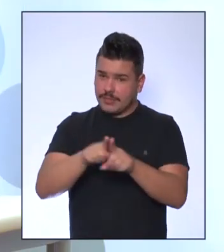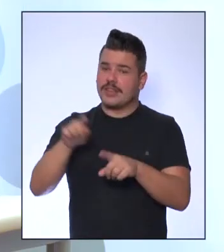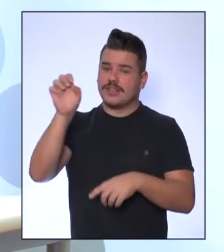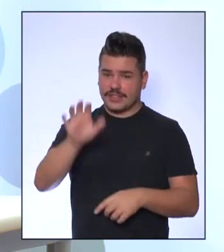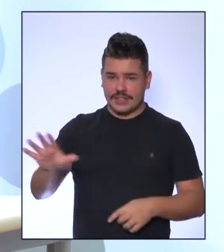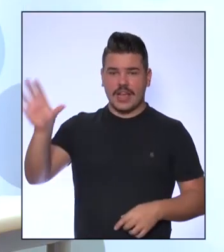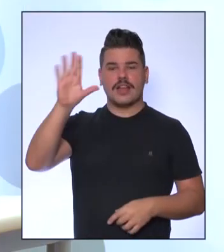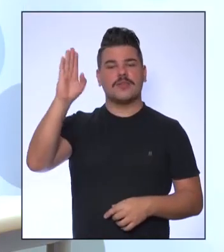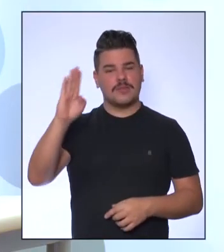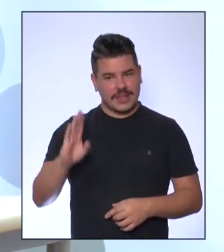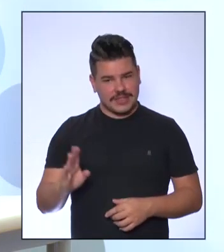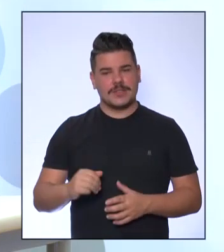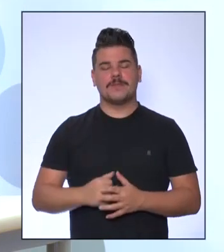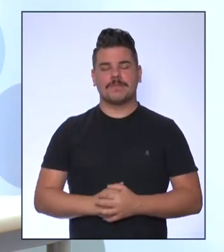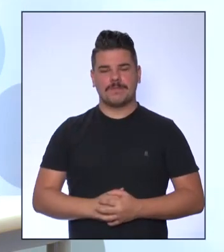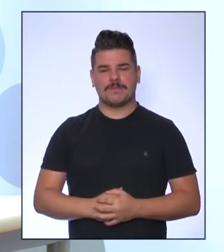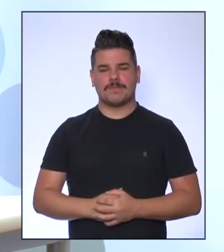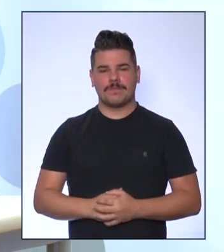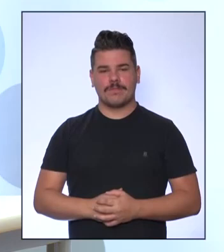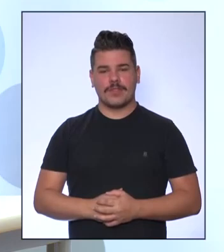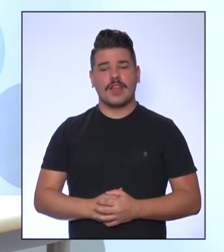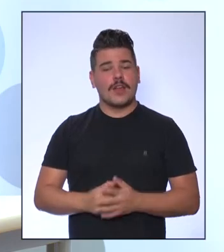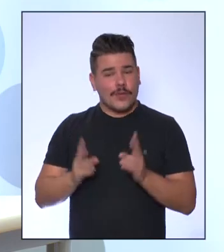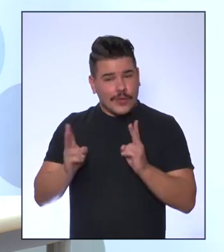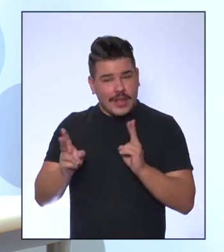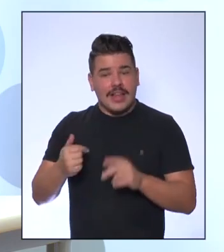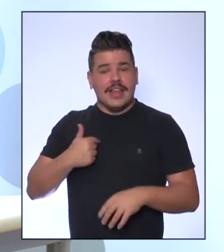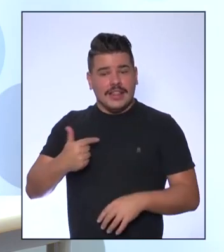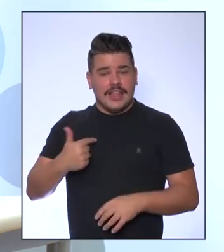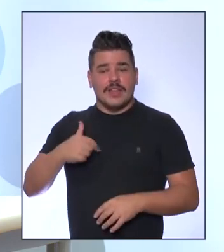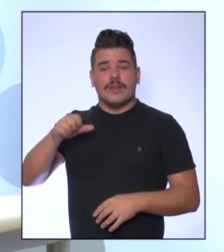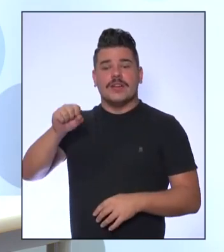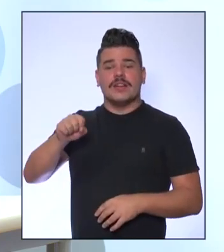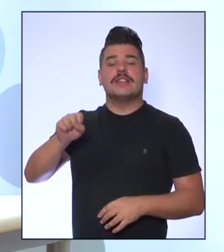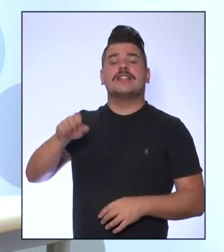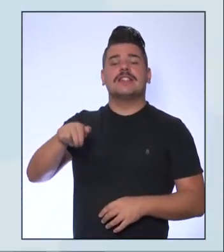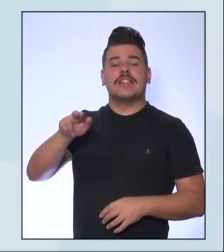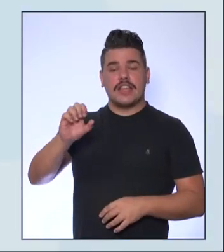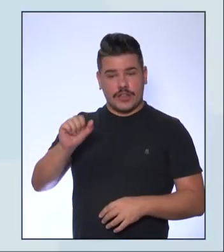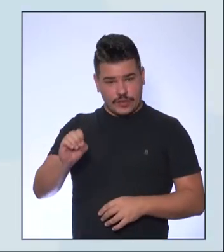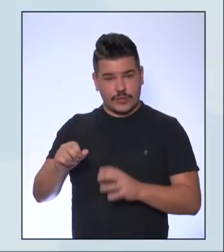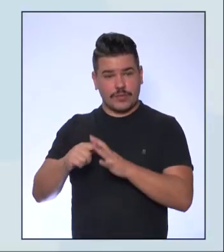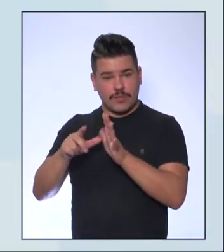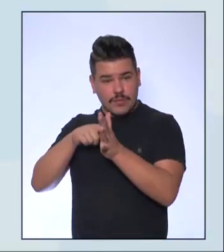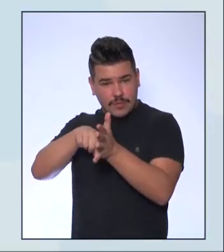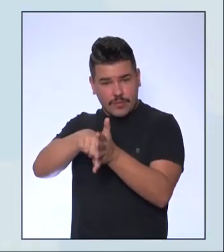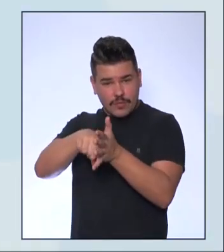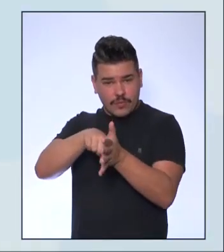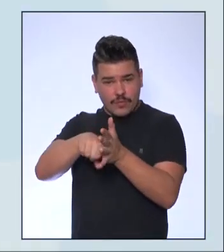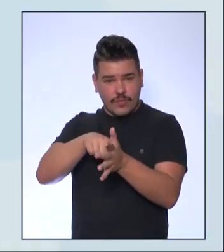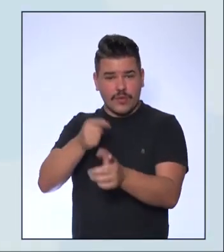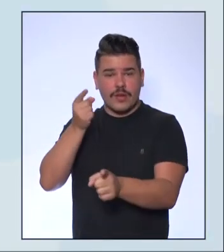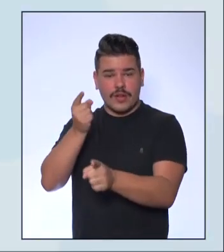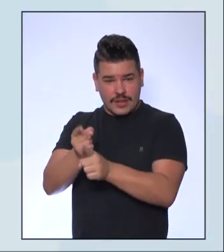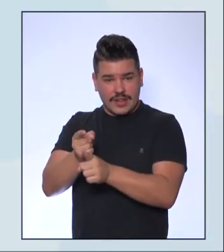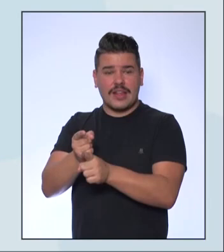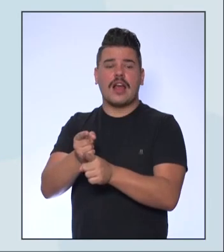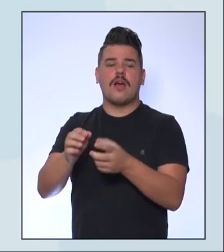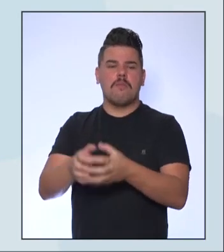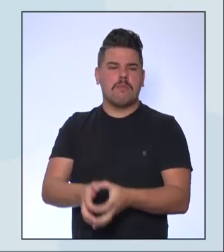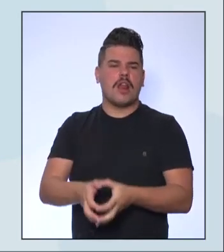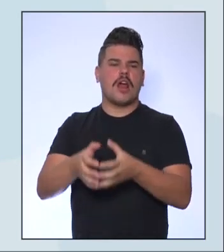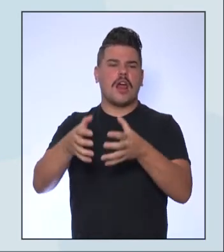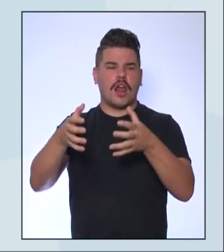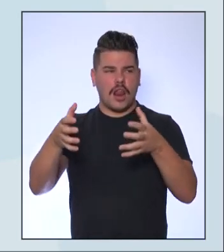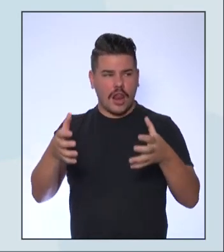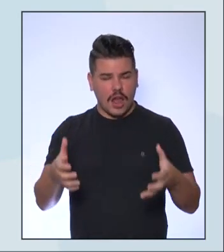Para a gente continuar, aqui a gente colocou um pequeno censo mostrando que a população do estado de São Paulo ela ampliou muito